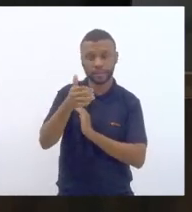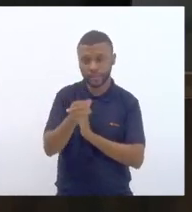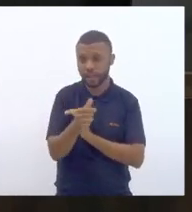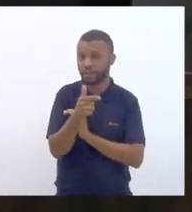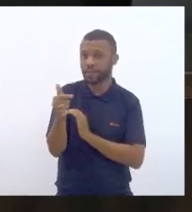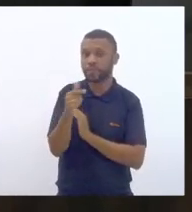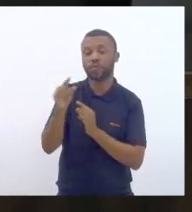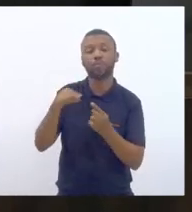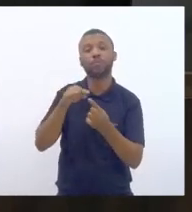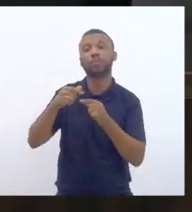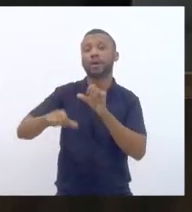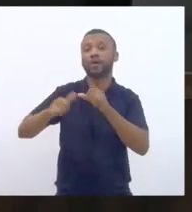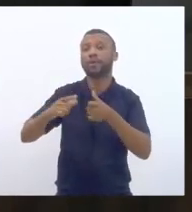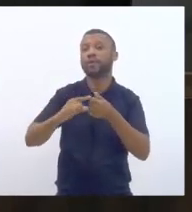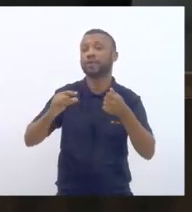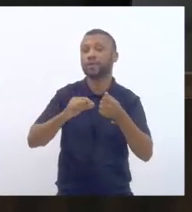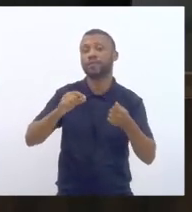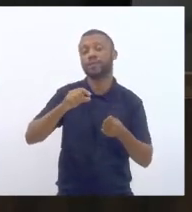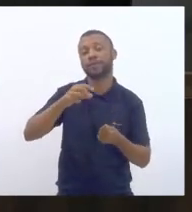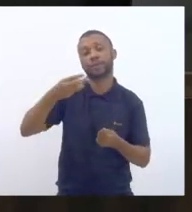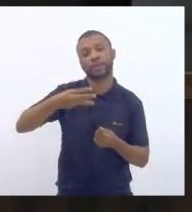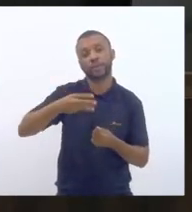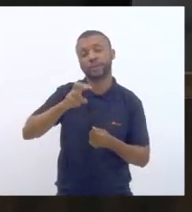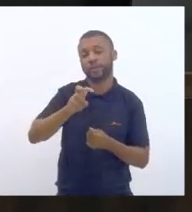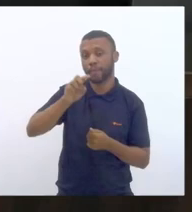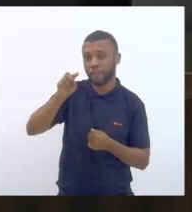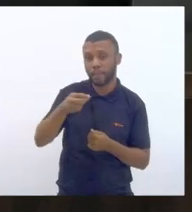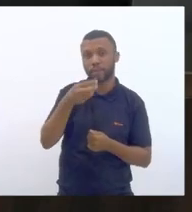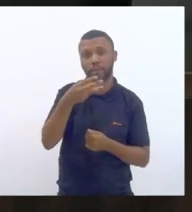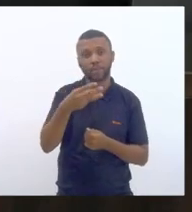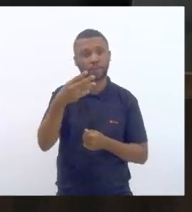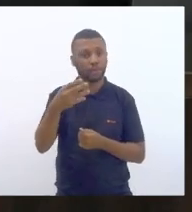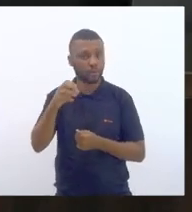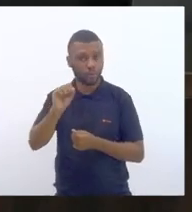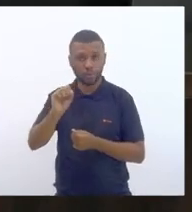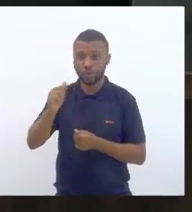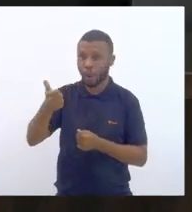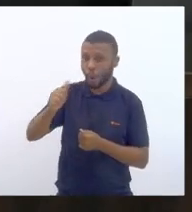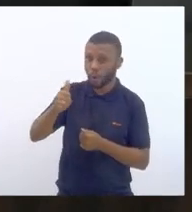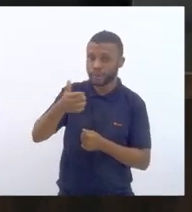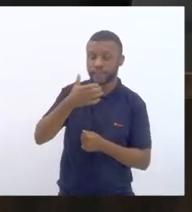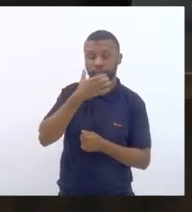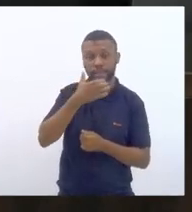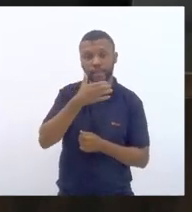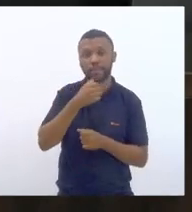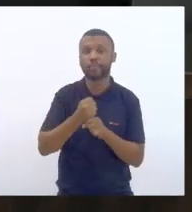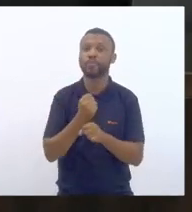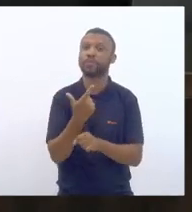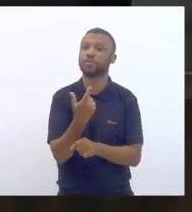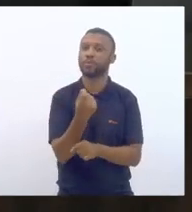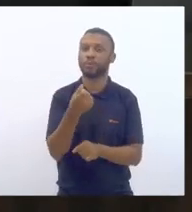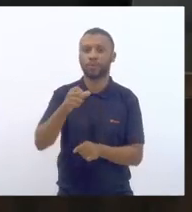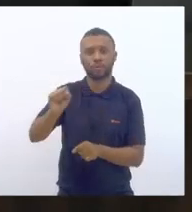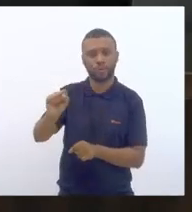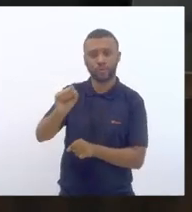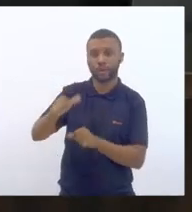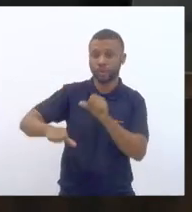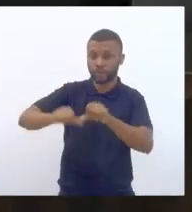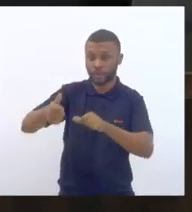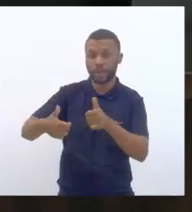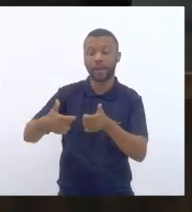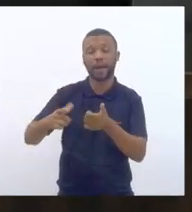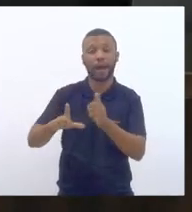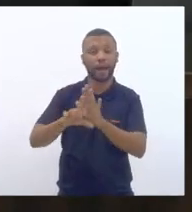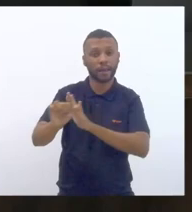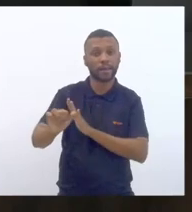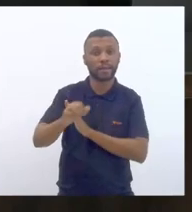10/22, que altera o artigo 3º da lei 5.348, 11 de dezembro de 2008, que altera o dispositivo da lei